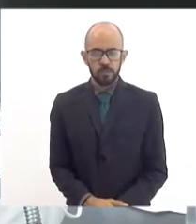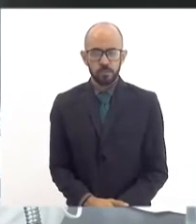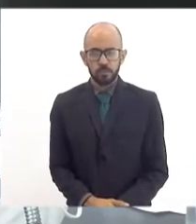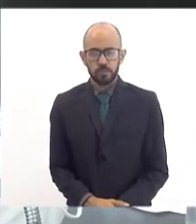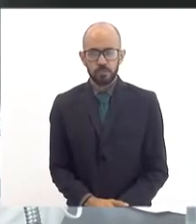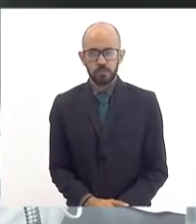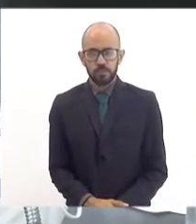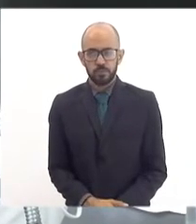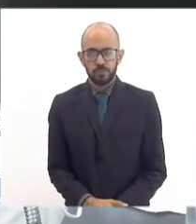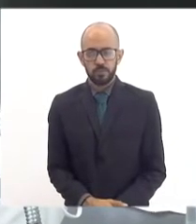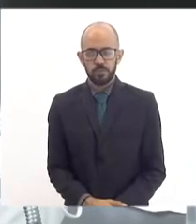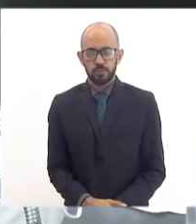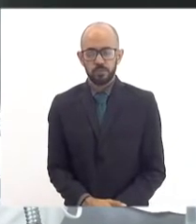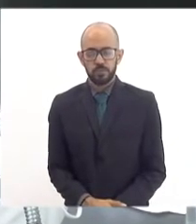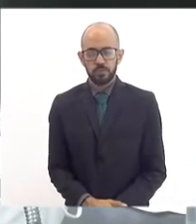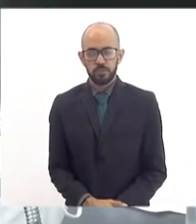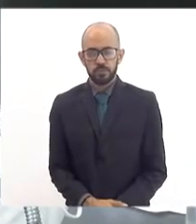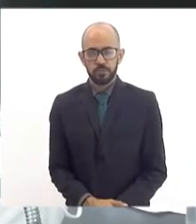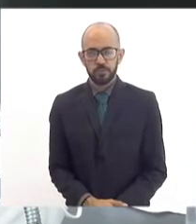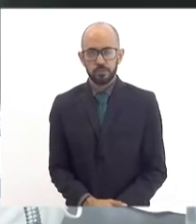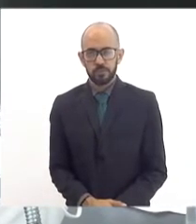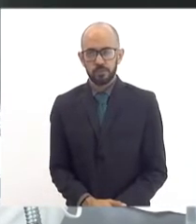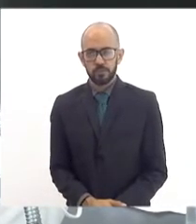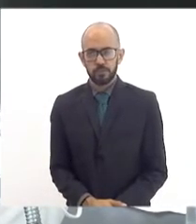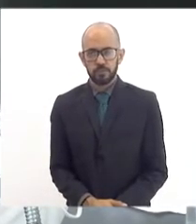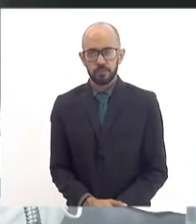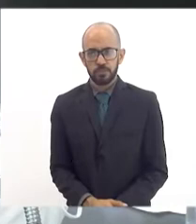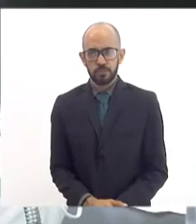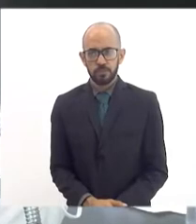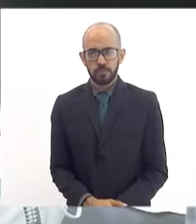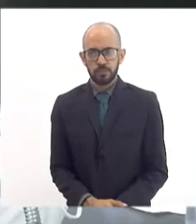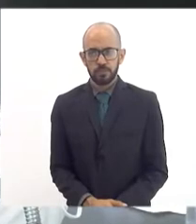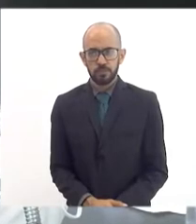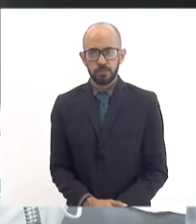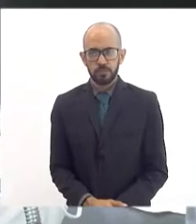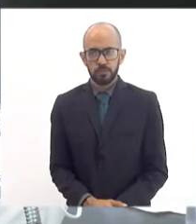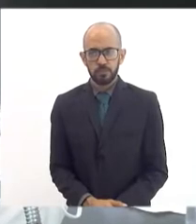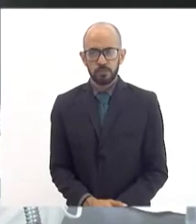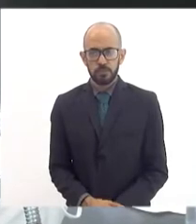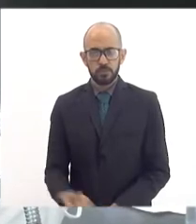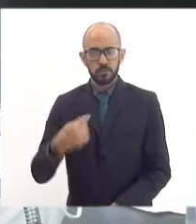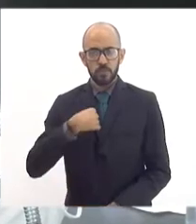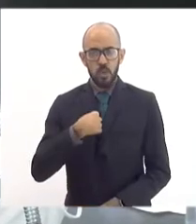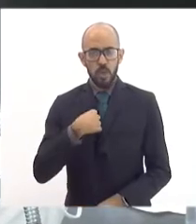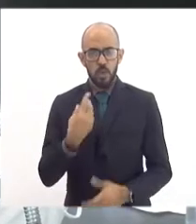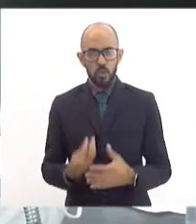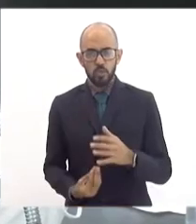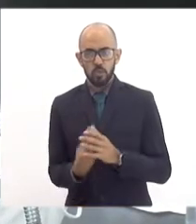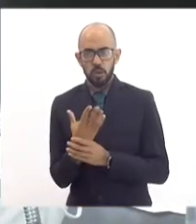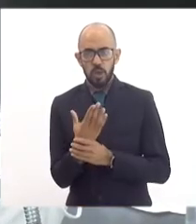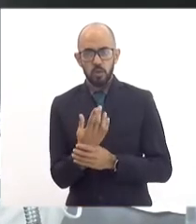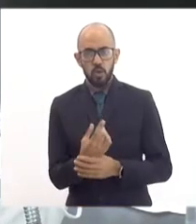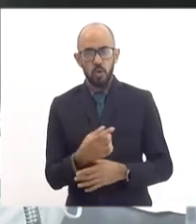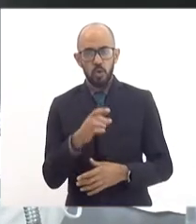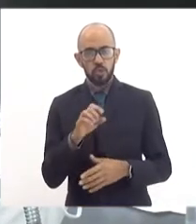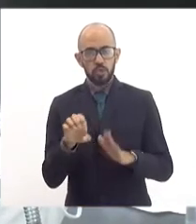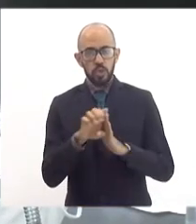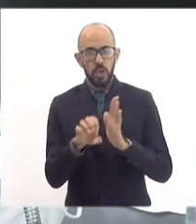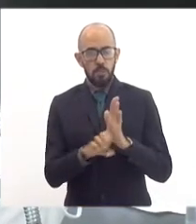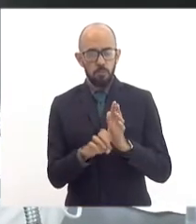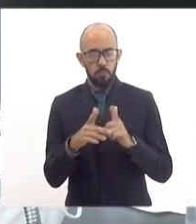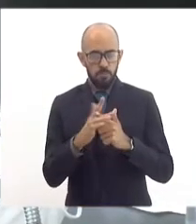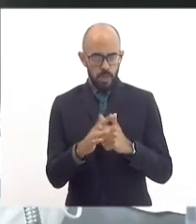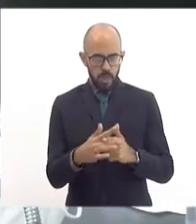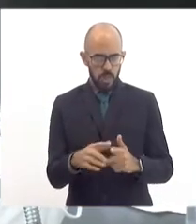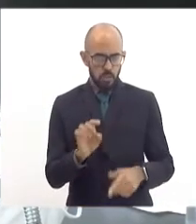dos quais eu sou autor de apenas uma, o que